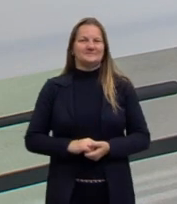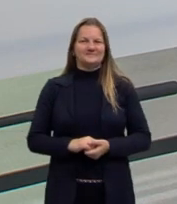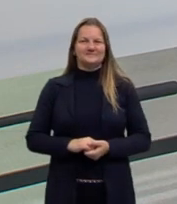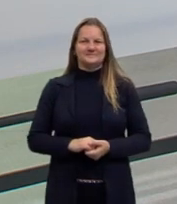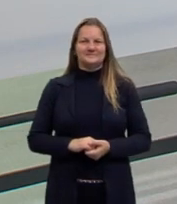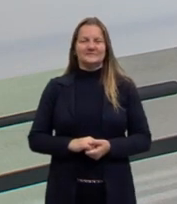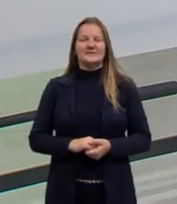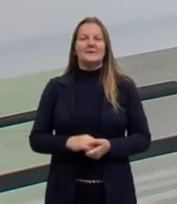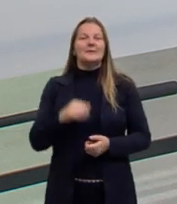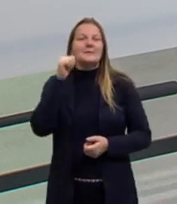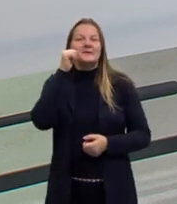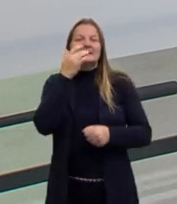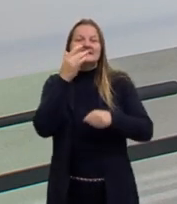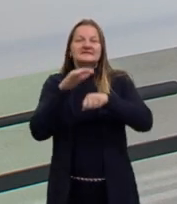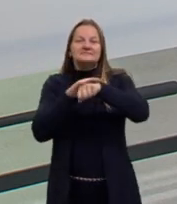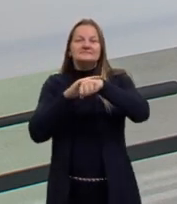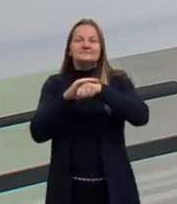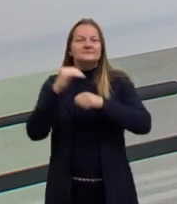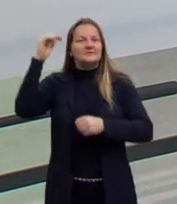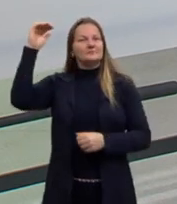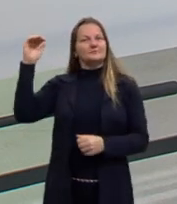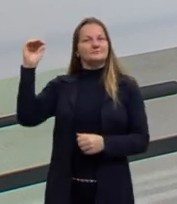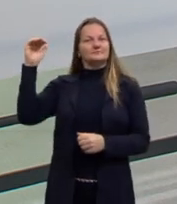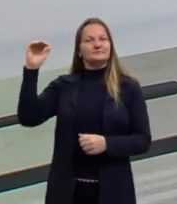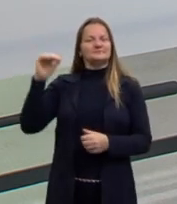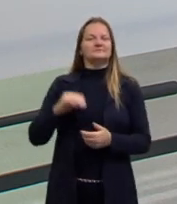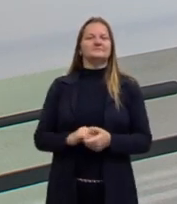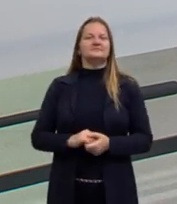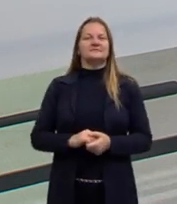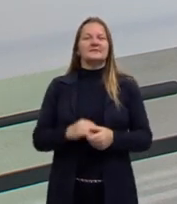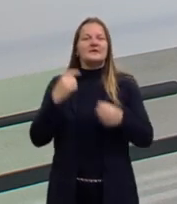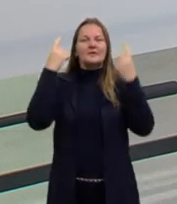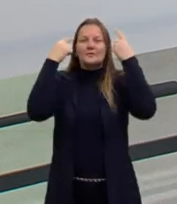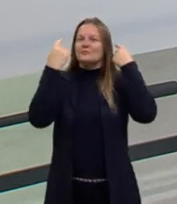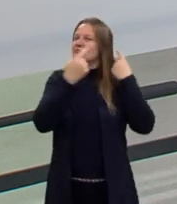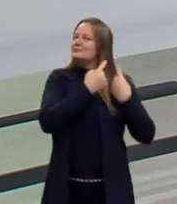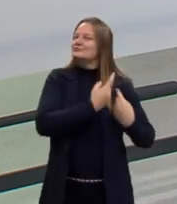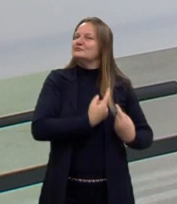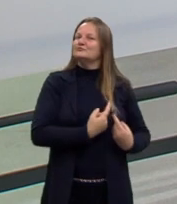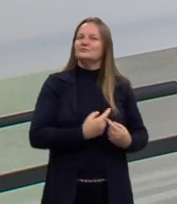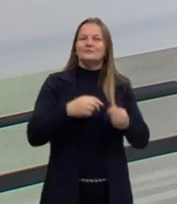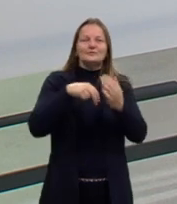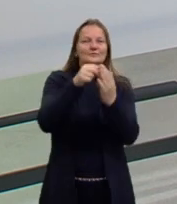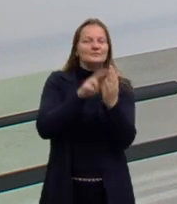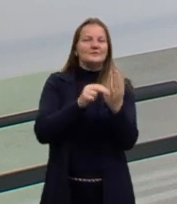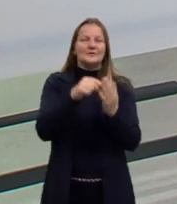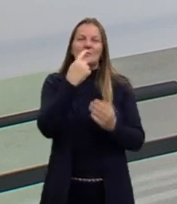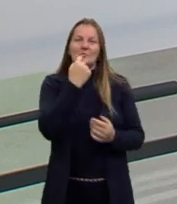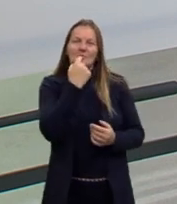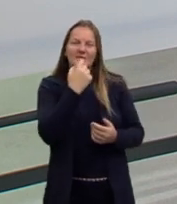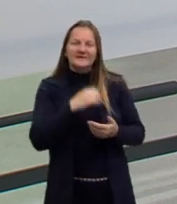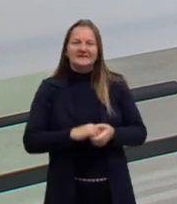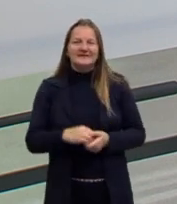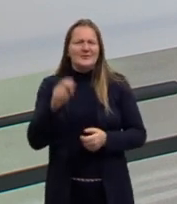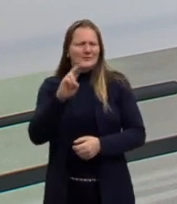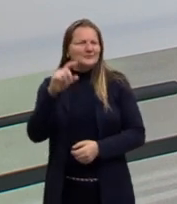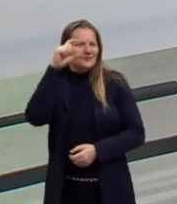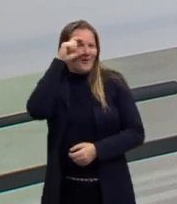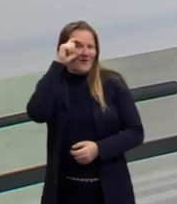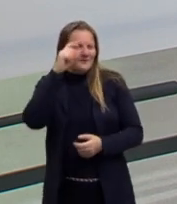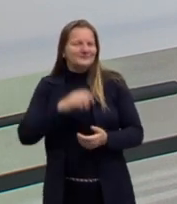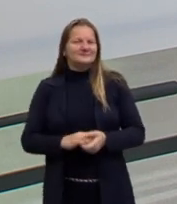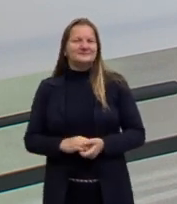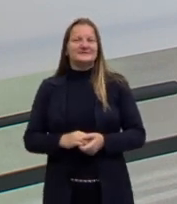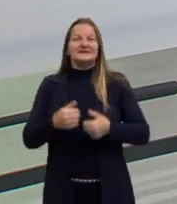eu sou uma mulher branca de estatura média cabelos cacheados pintados de vermelho os óculos